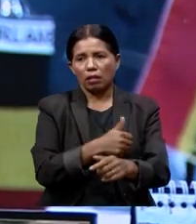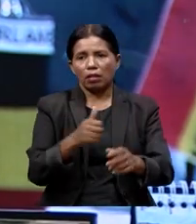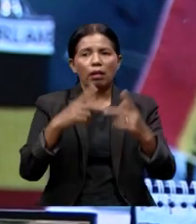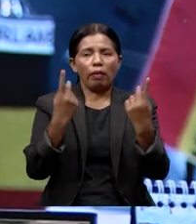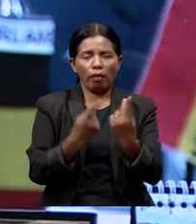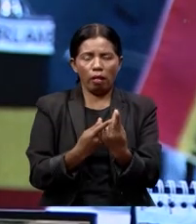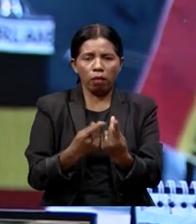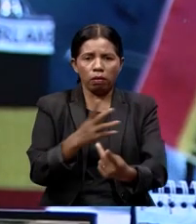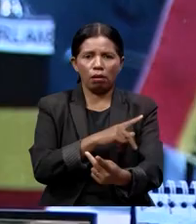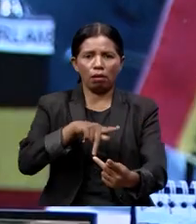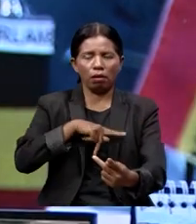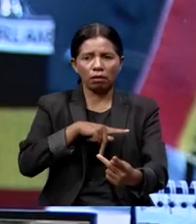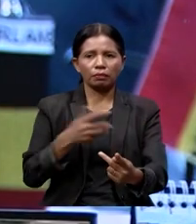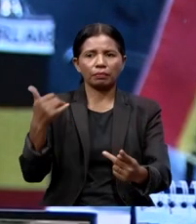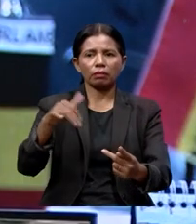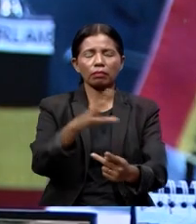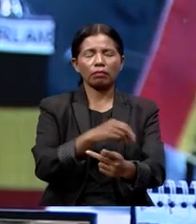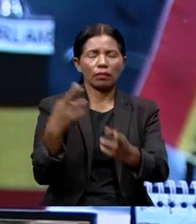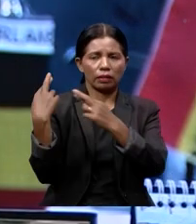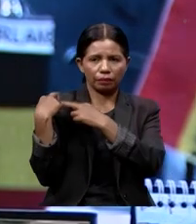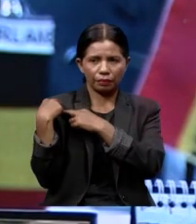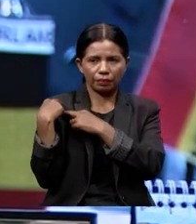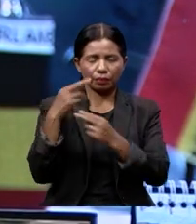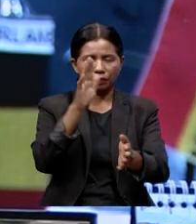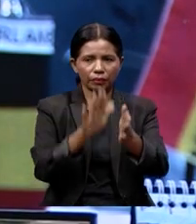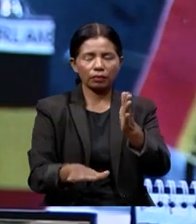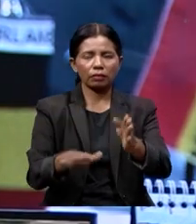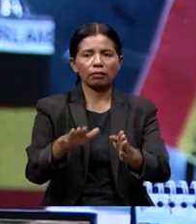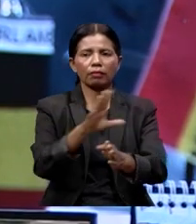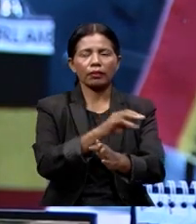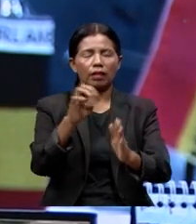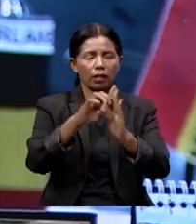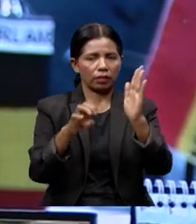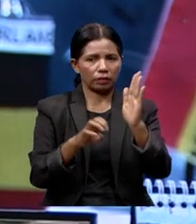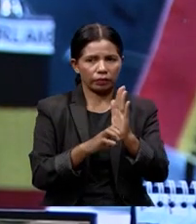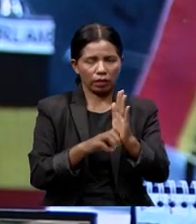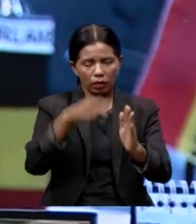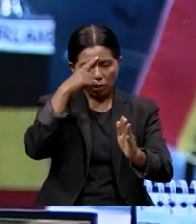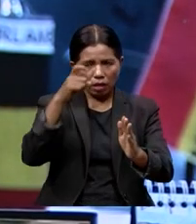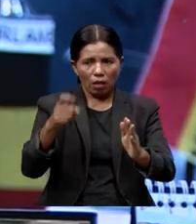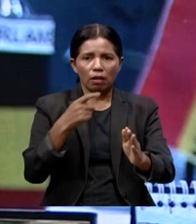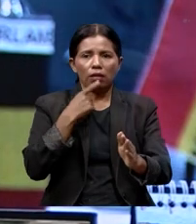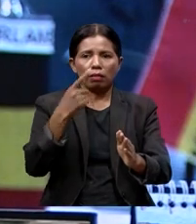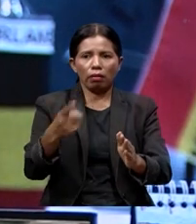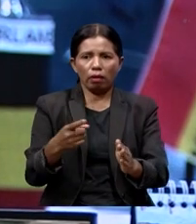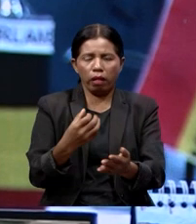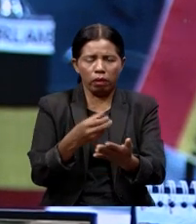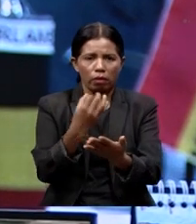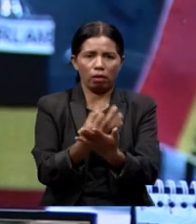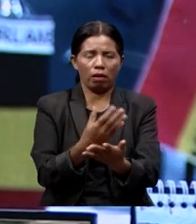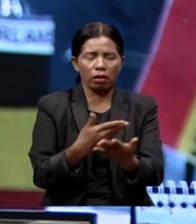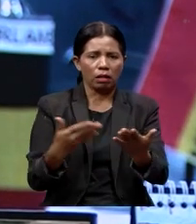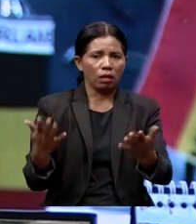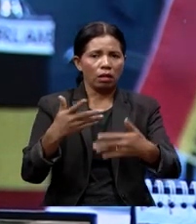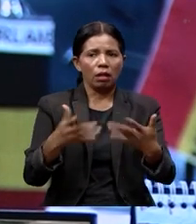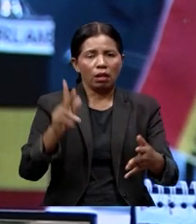ser privada ne sira mak ia fal poder. Kuri hane ia fali estado ne laia fali. Tamba tet buat ita dian kata kria gente laia. Ne sa